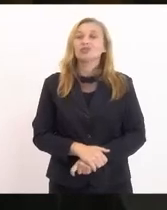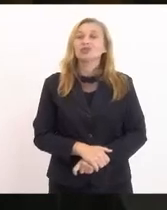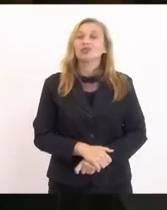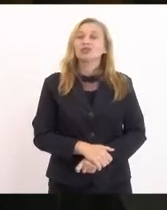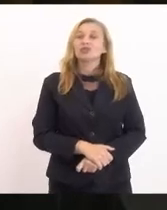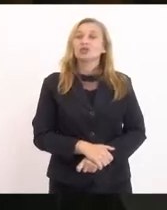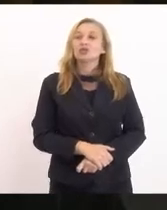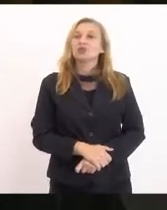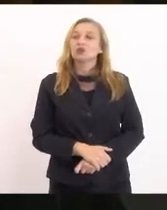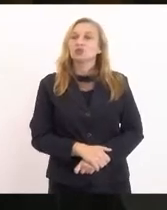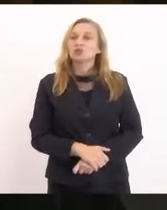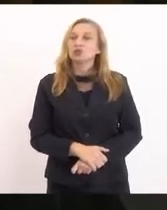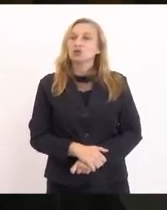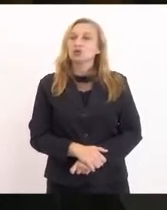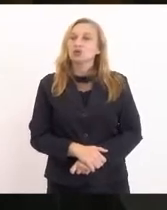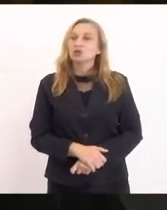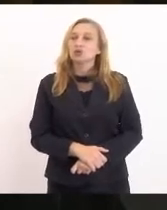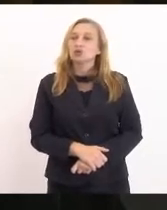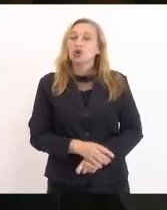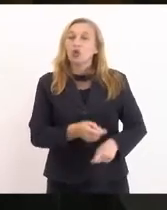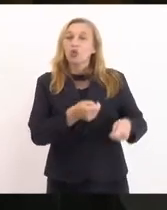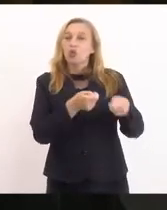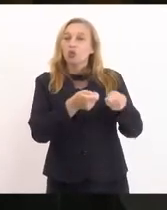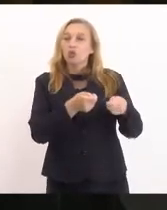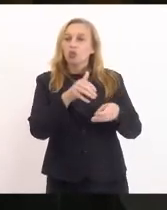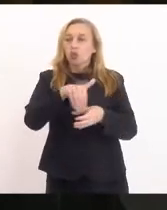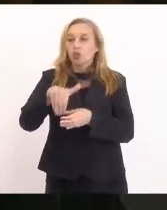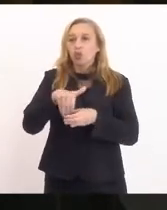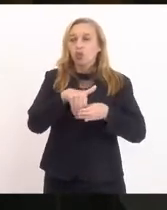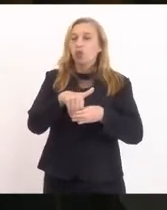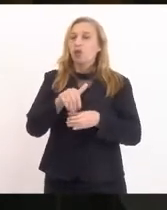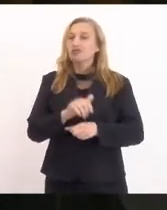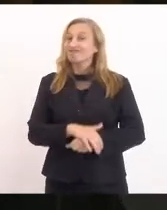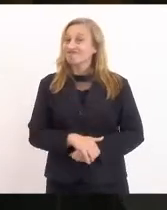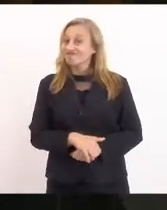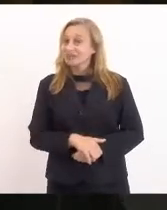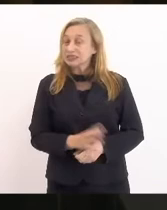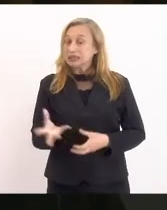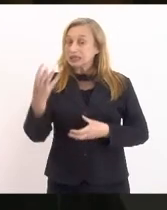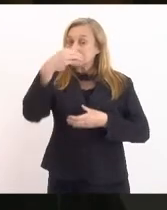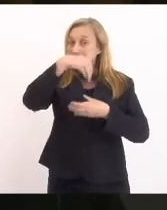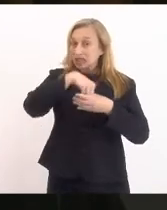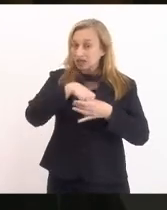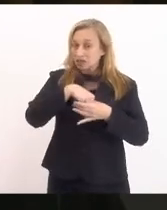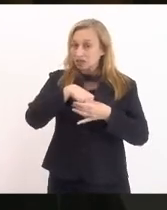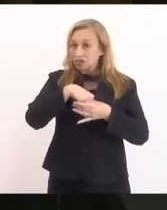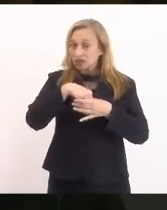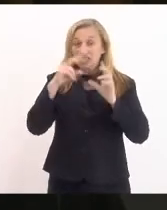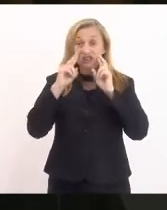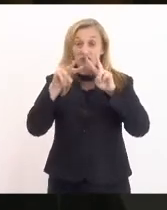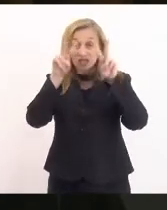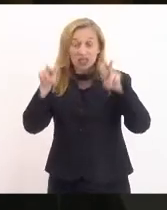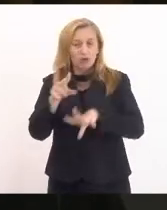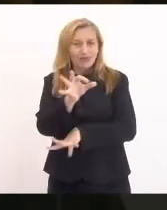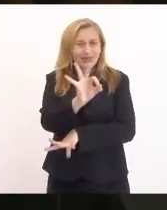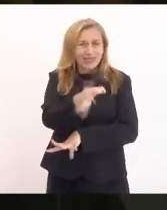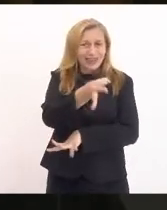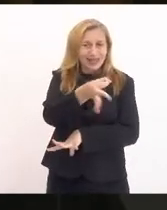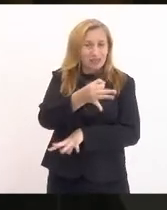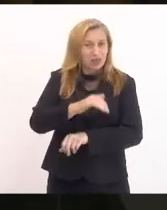uma ótica apenas eleitoral. E dentro dessa ótica,